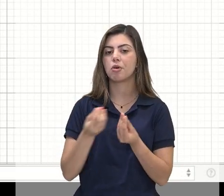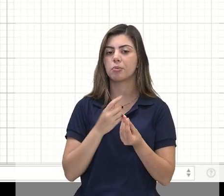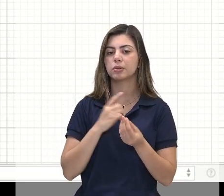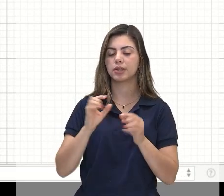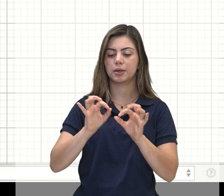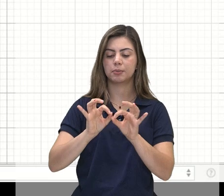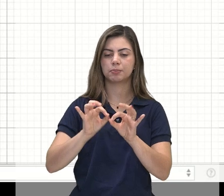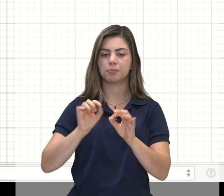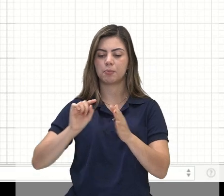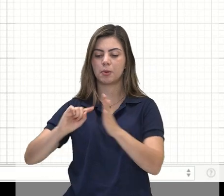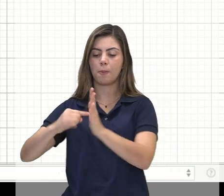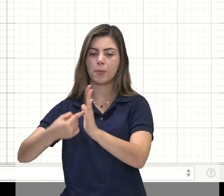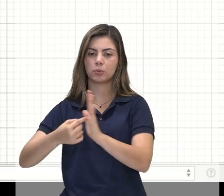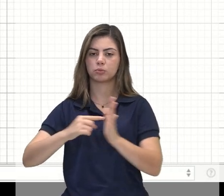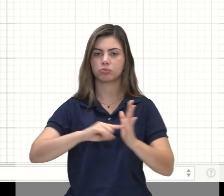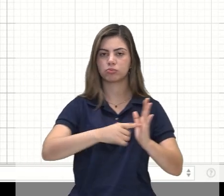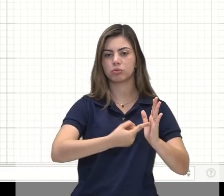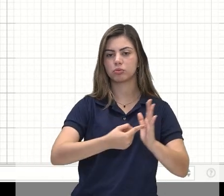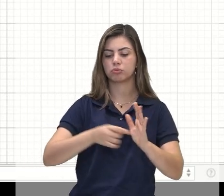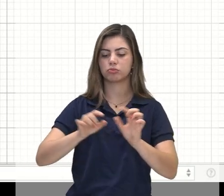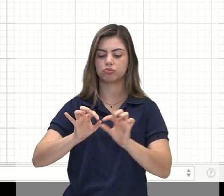segmento, certo?